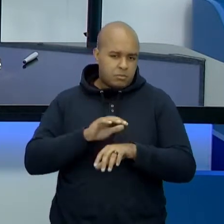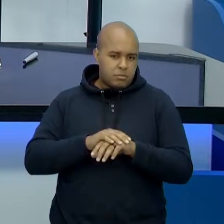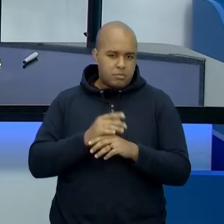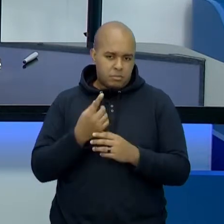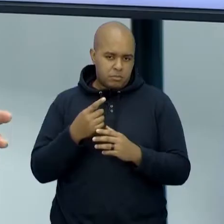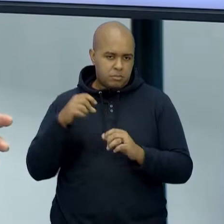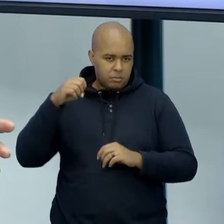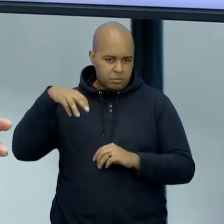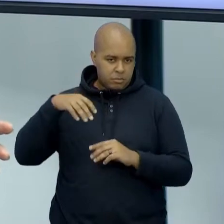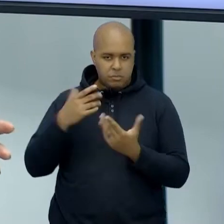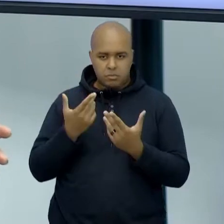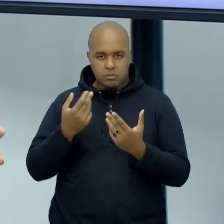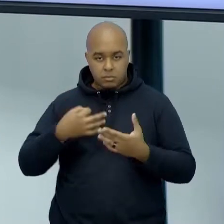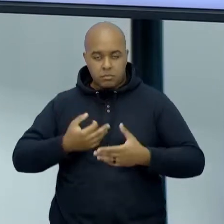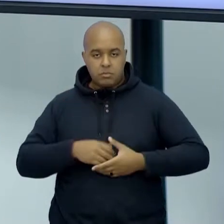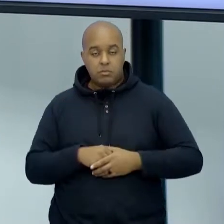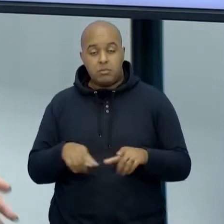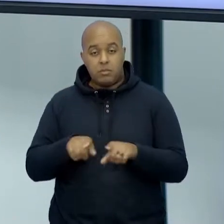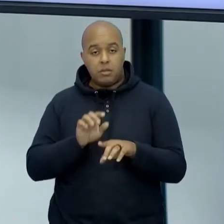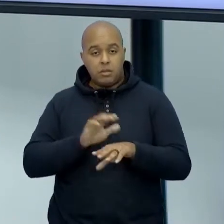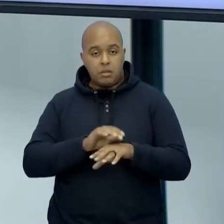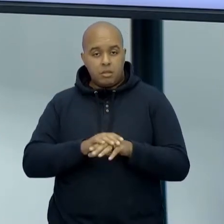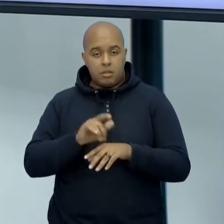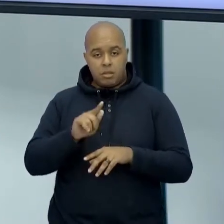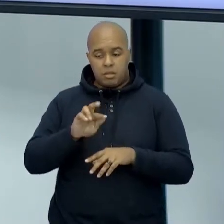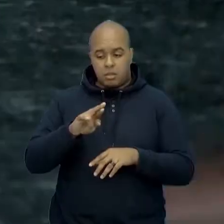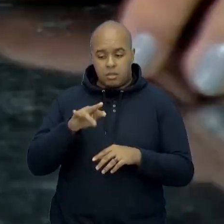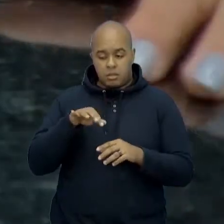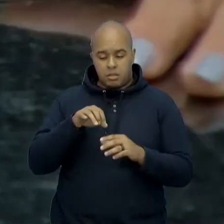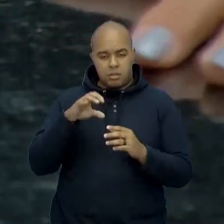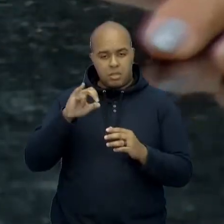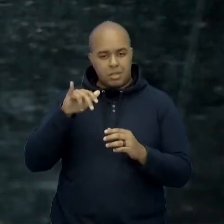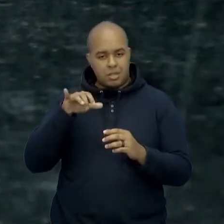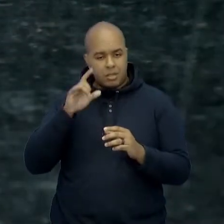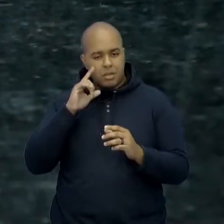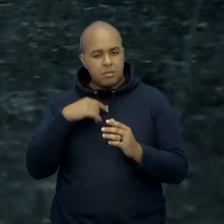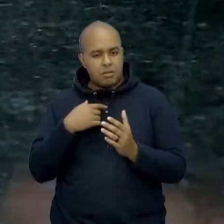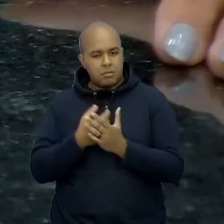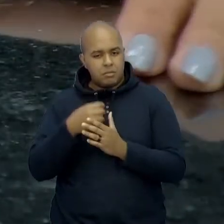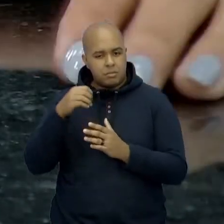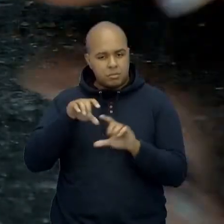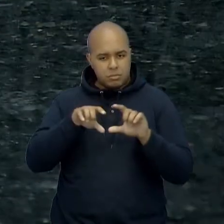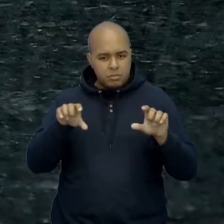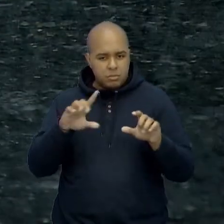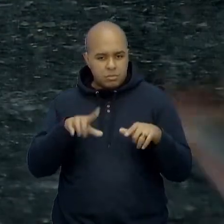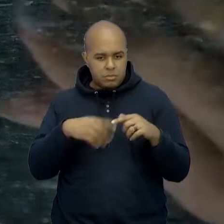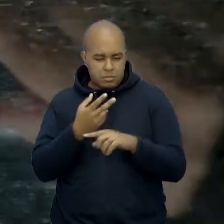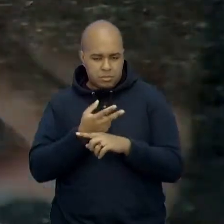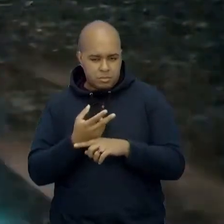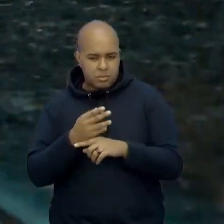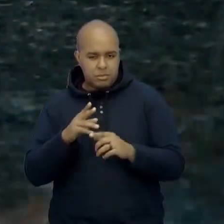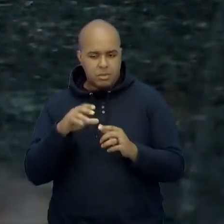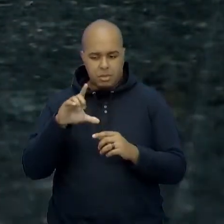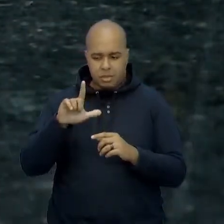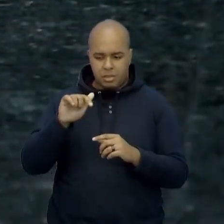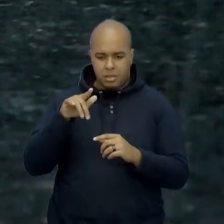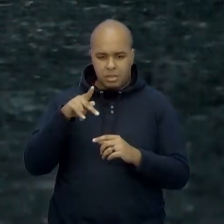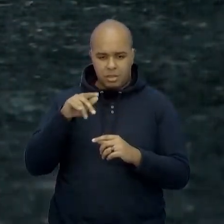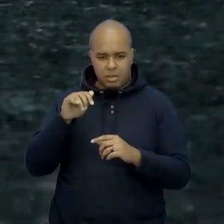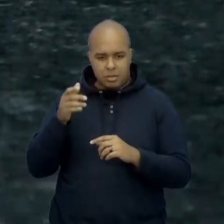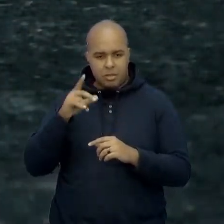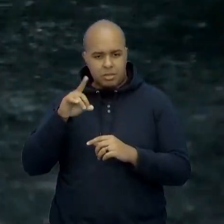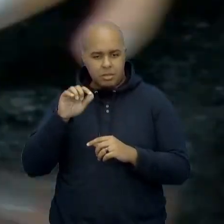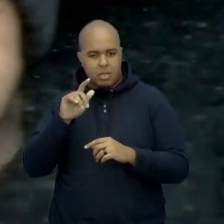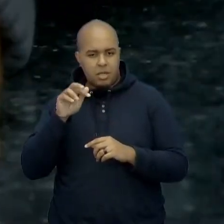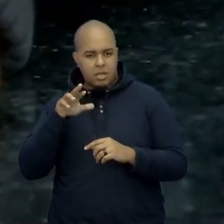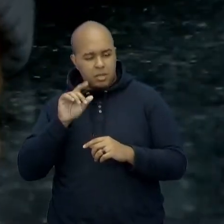era uma lâmpada incandescente e feita de grafite, né? E aí ela foi chamada, depois vocês pesquisem aí, né? Lâmpada de arco,